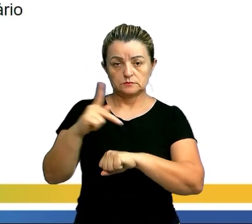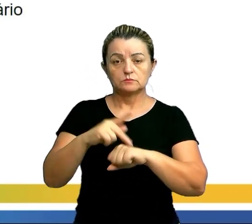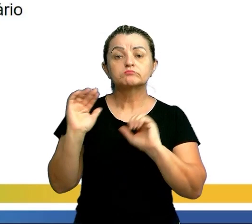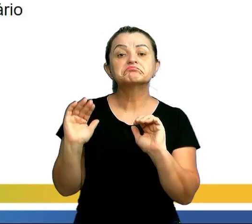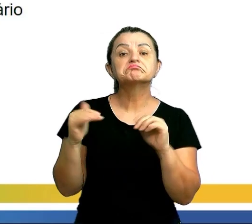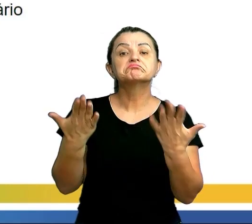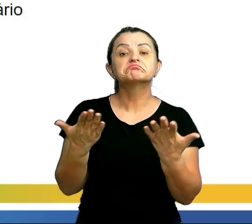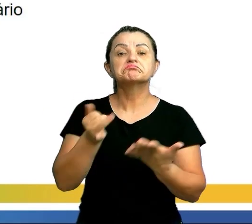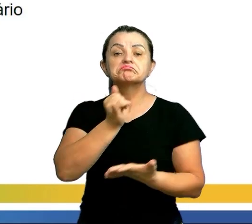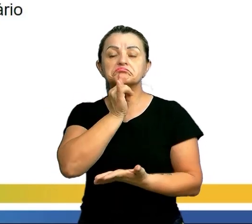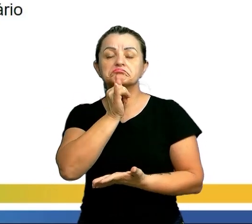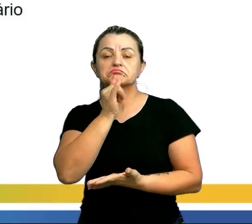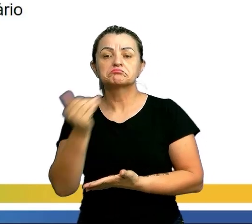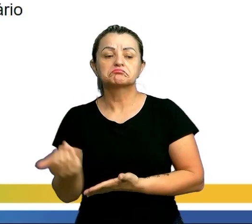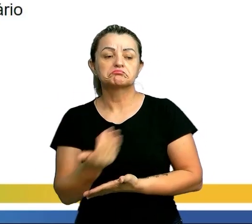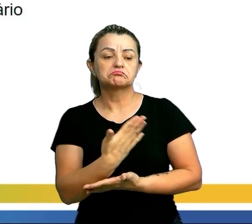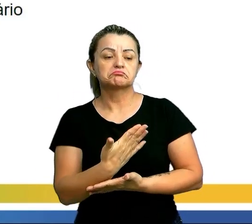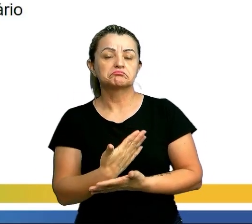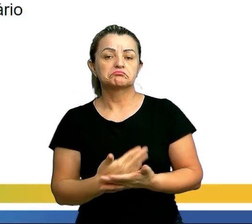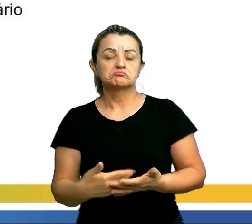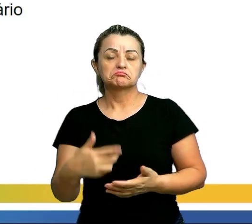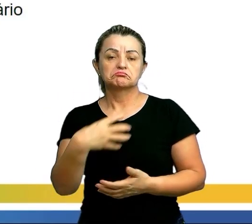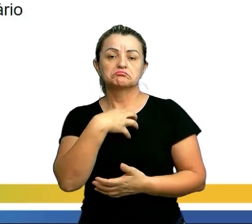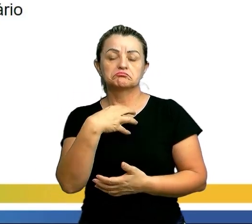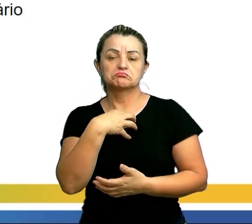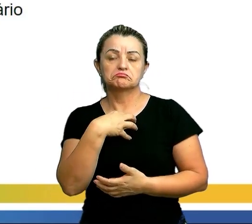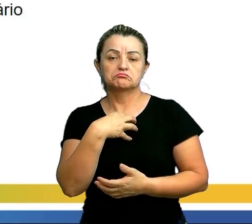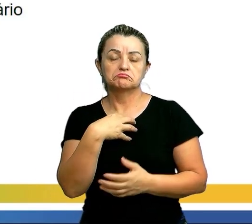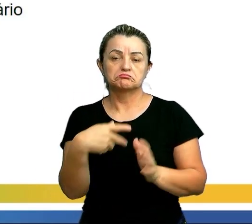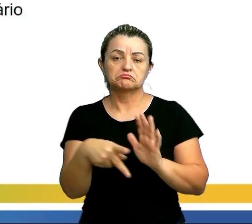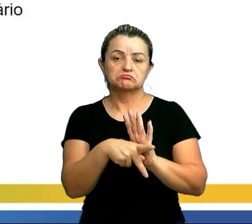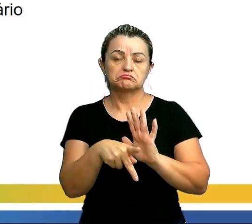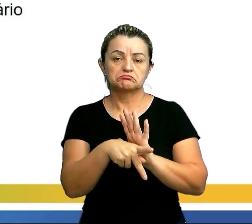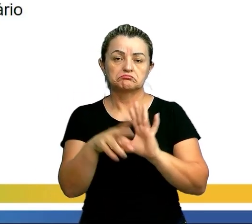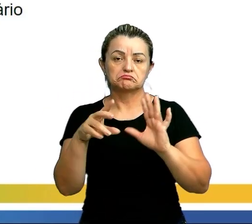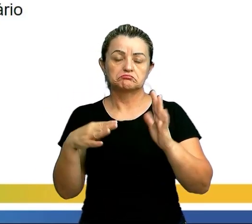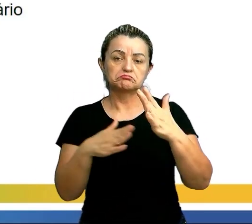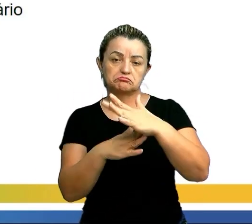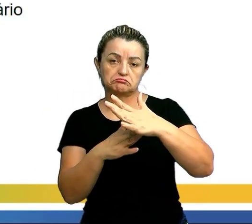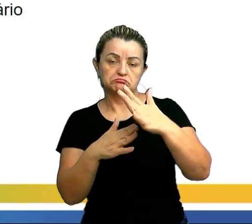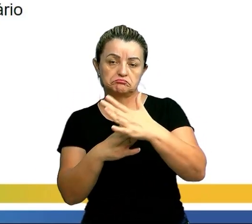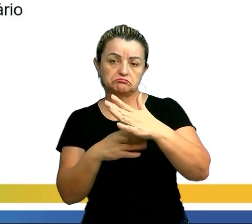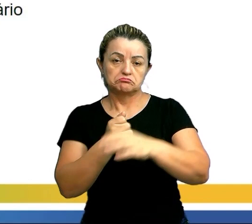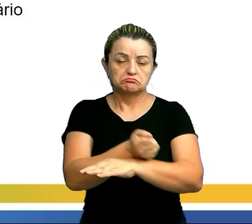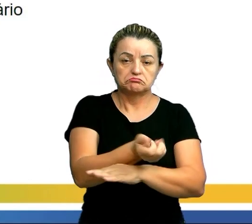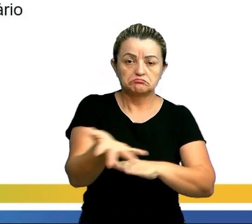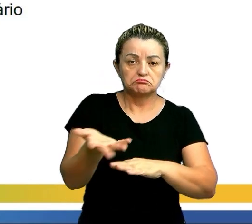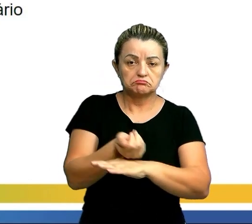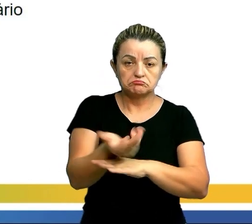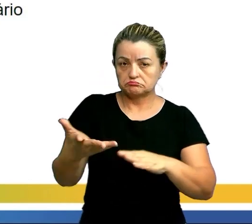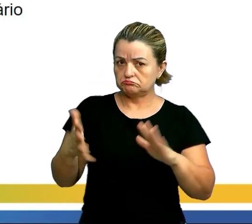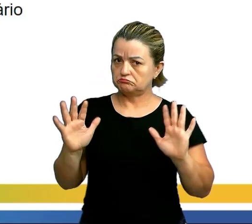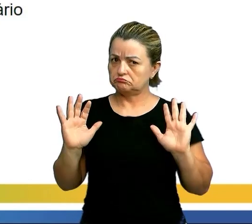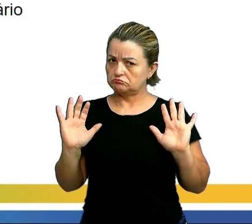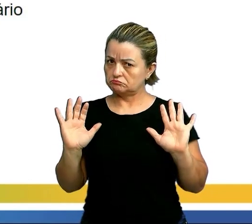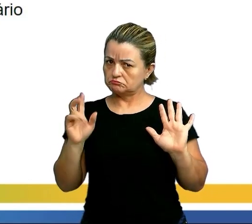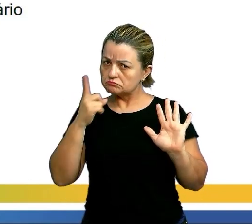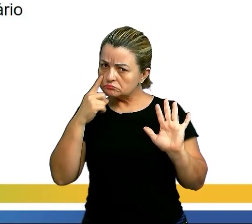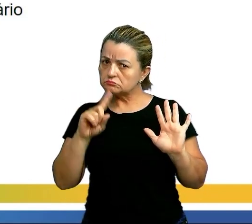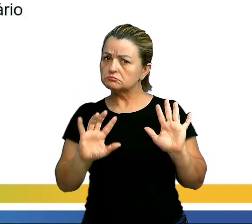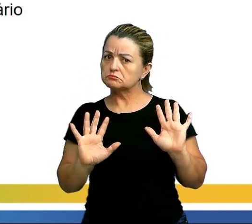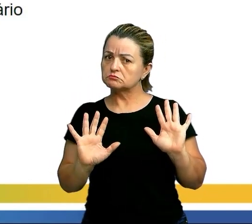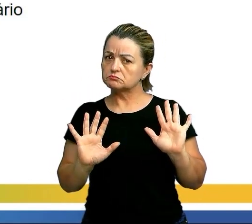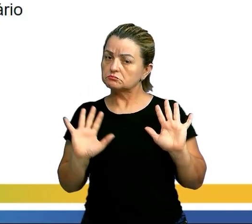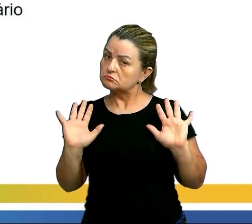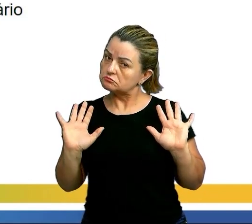tipo? A característica do Mercosul é a limitação da circulação financeira. A gente viu isso? Não